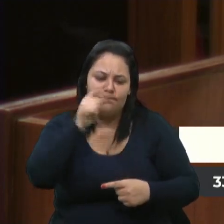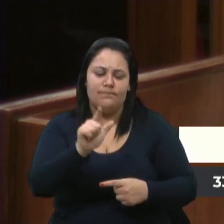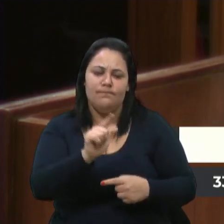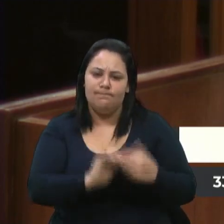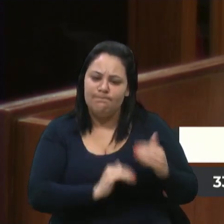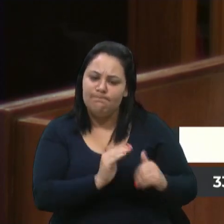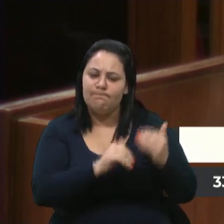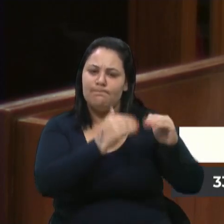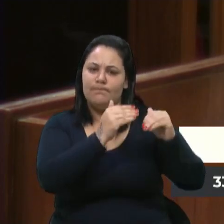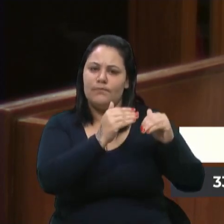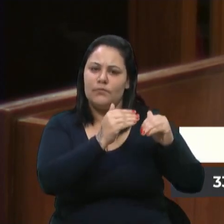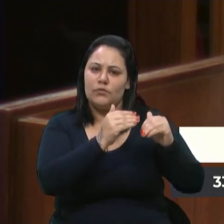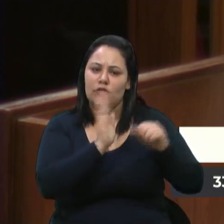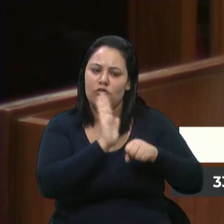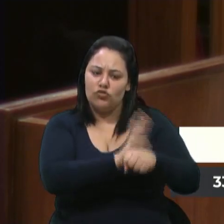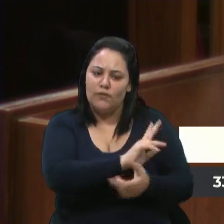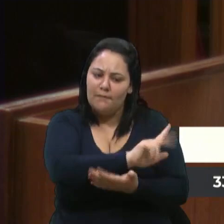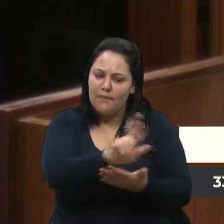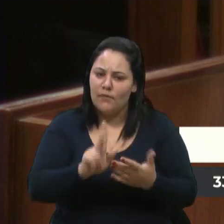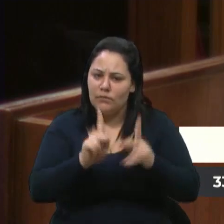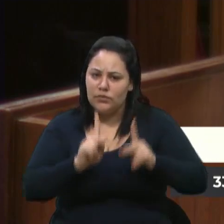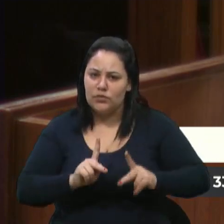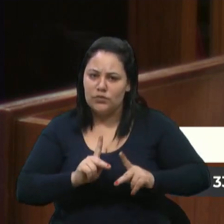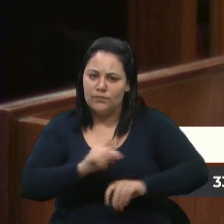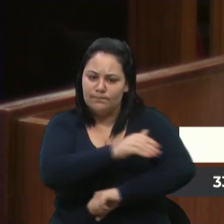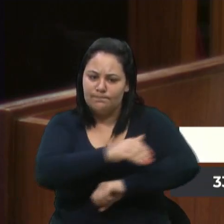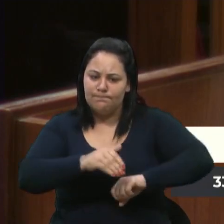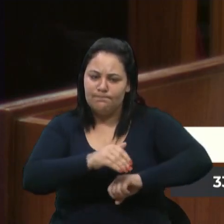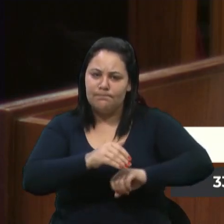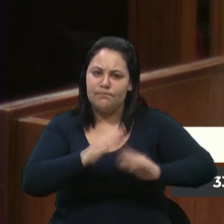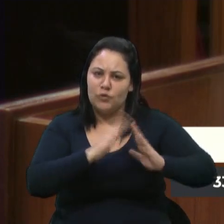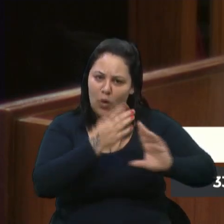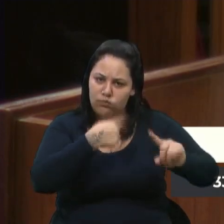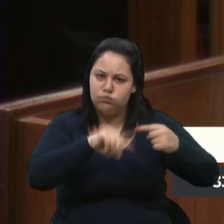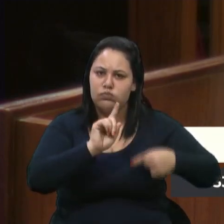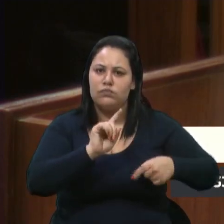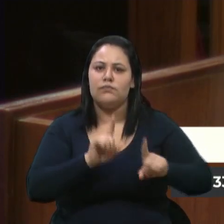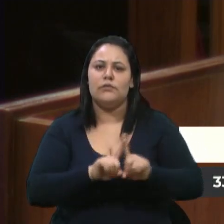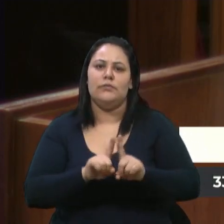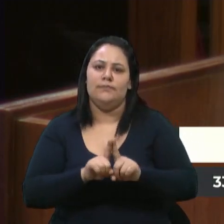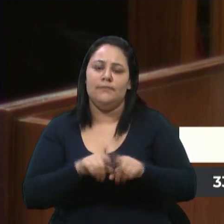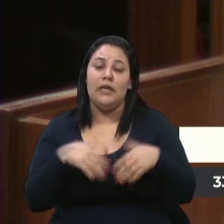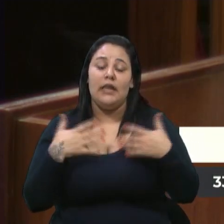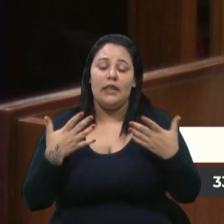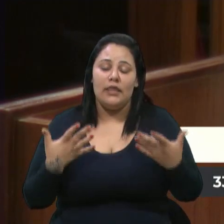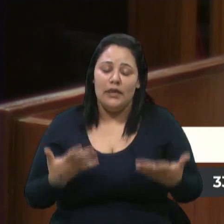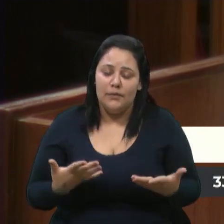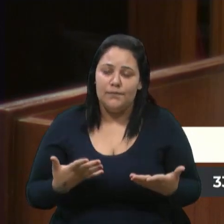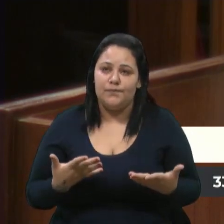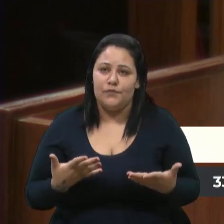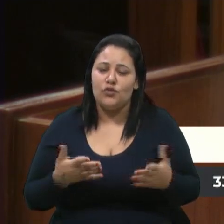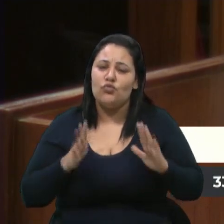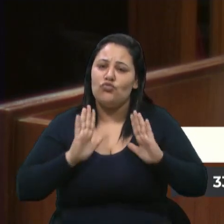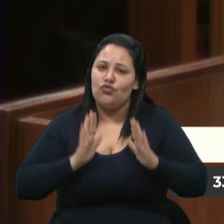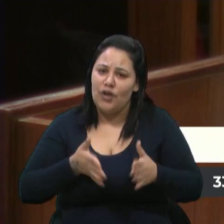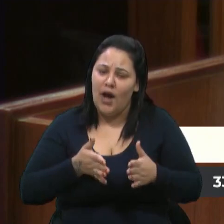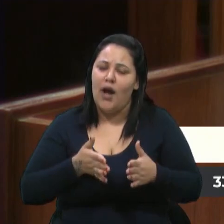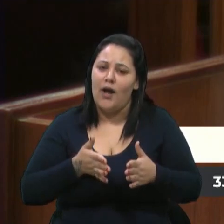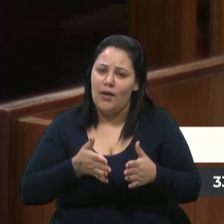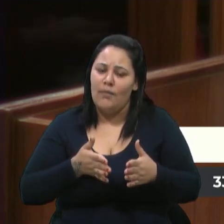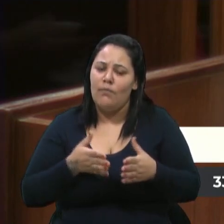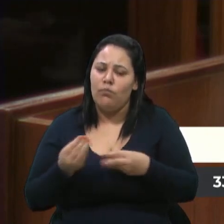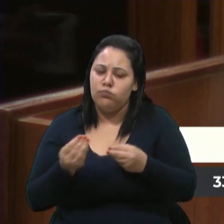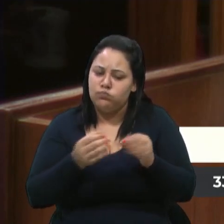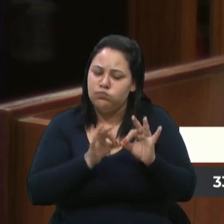né, várias pessoas que estão nessa situação a superar. Então, isso vem de a longa data de